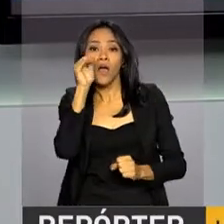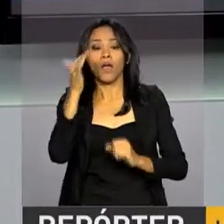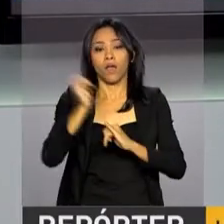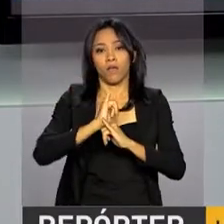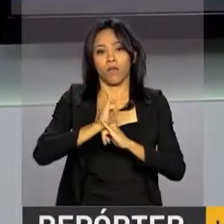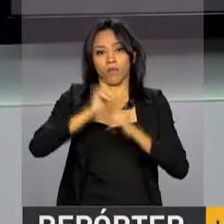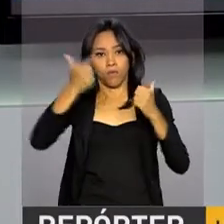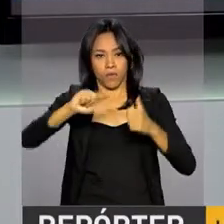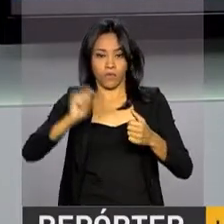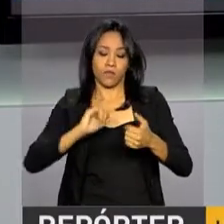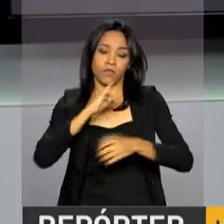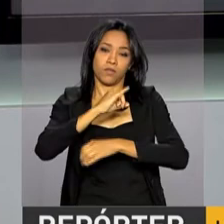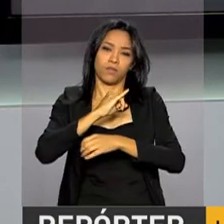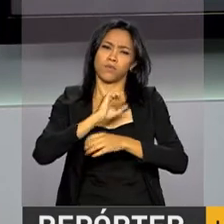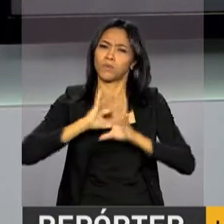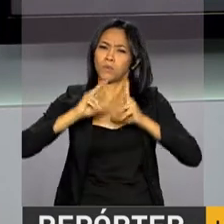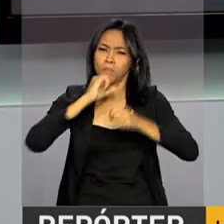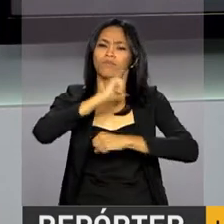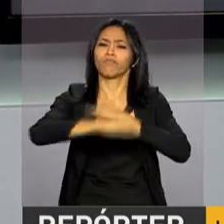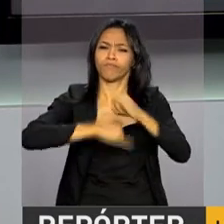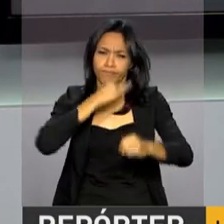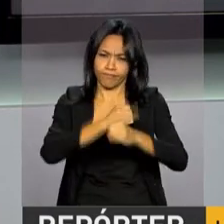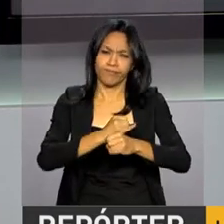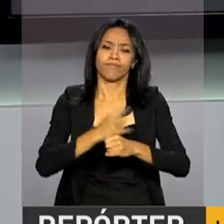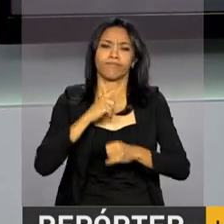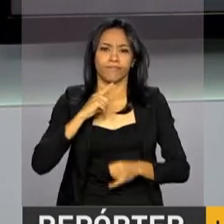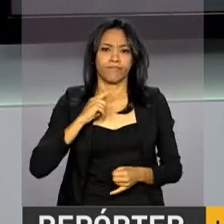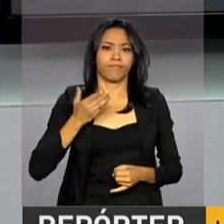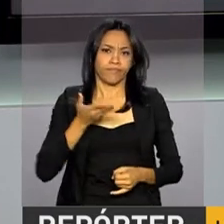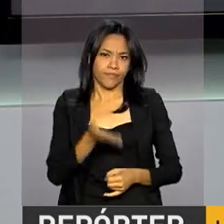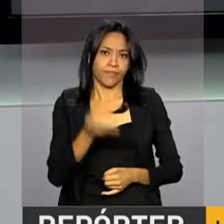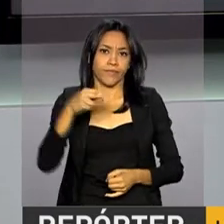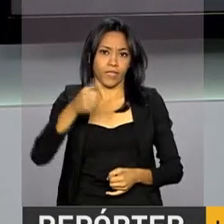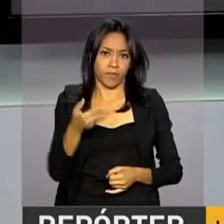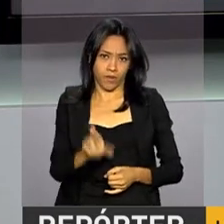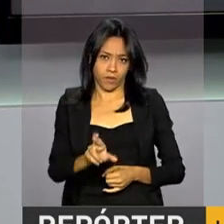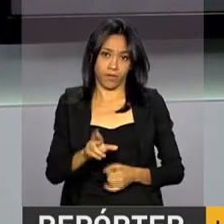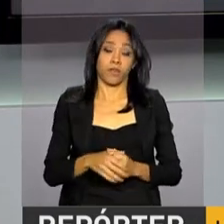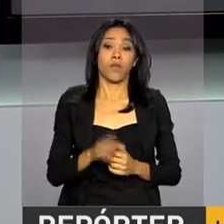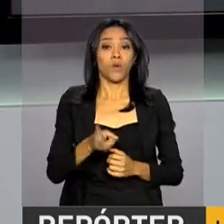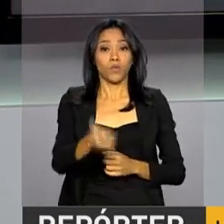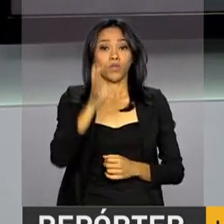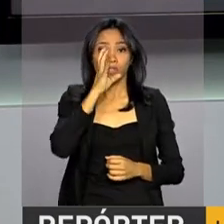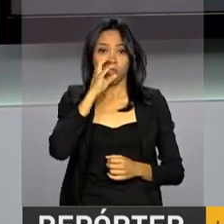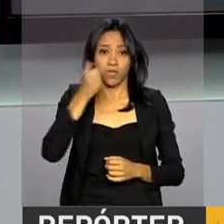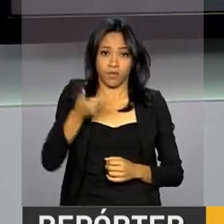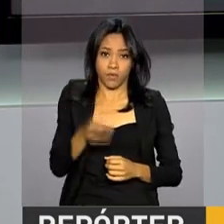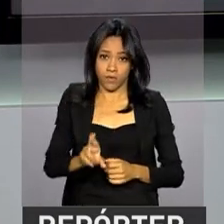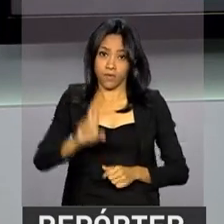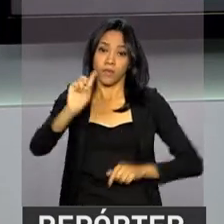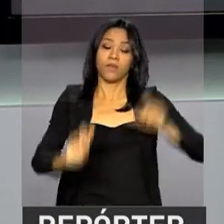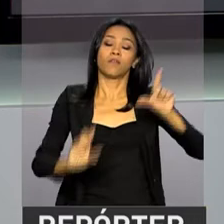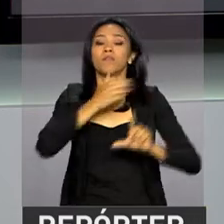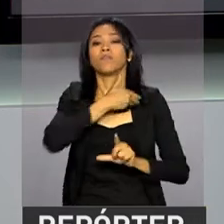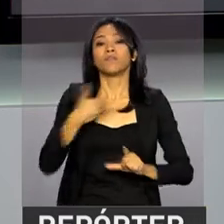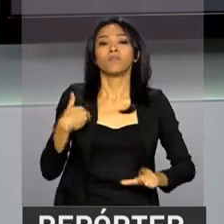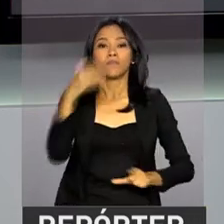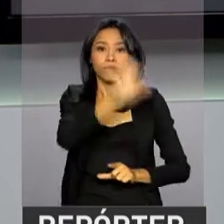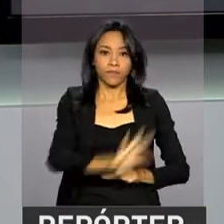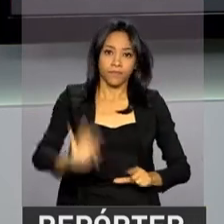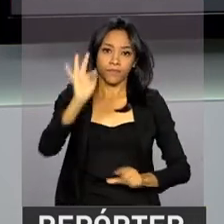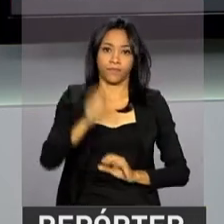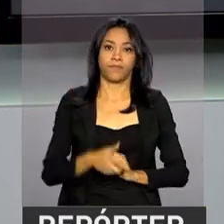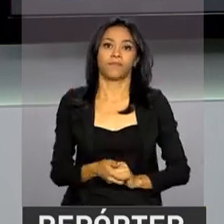no youtube e toda a programação também está na nossa página da nbr na internet continue com a gente na nbr a tv do governo